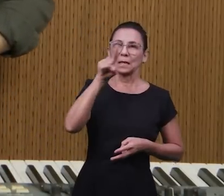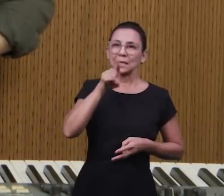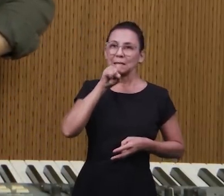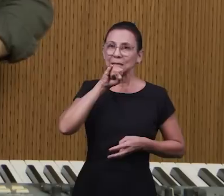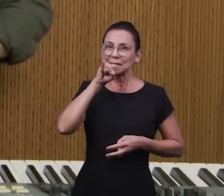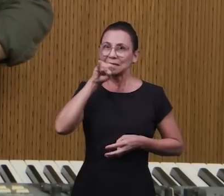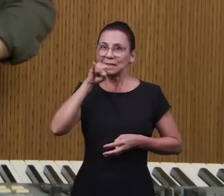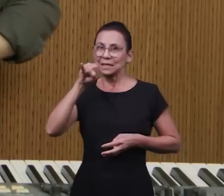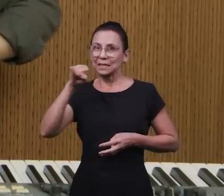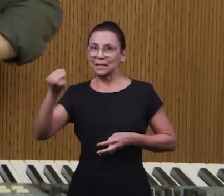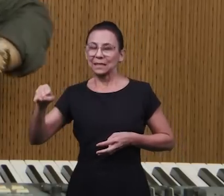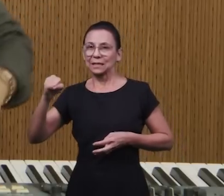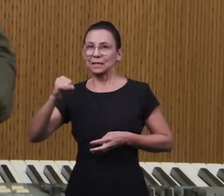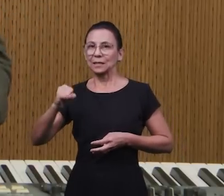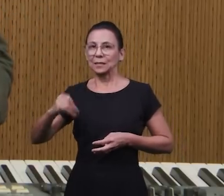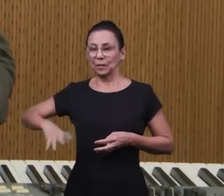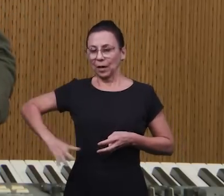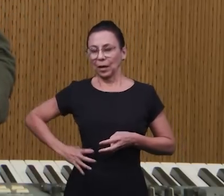Lembrem dessa região.